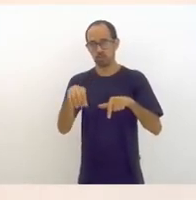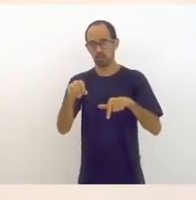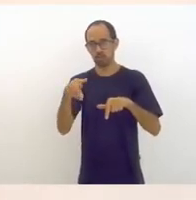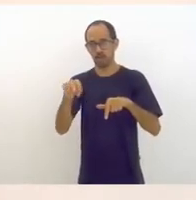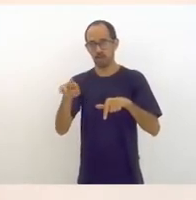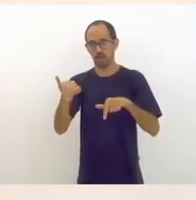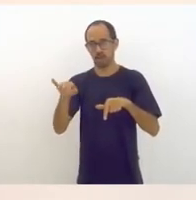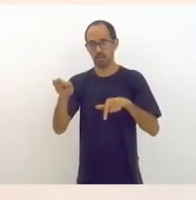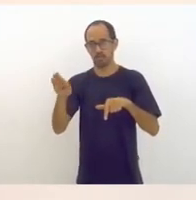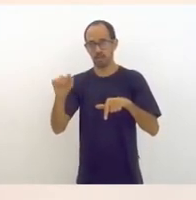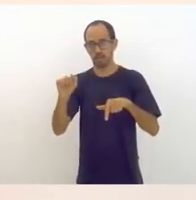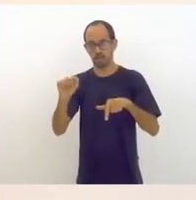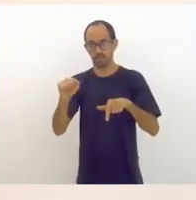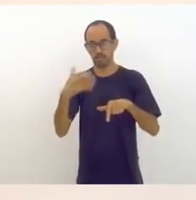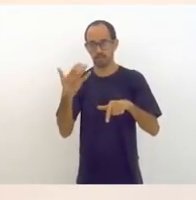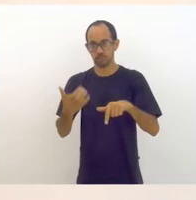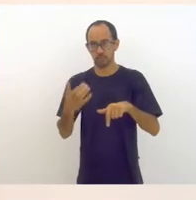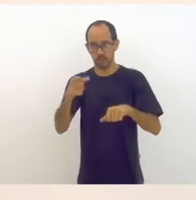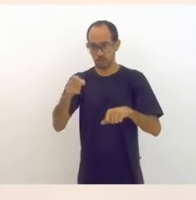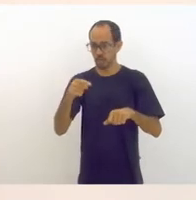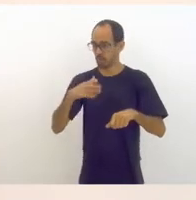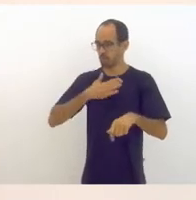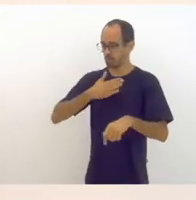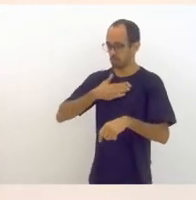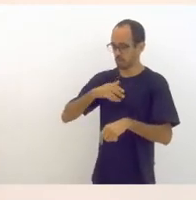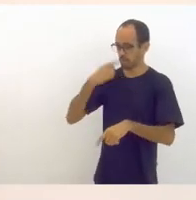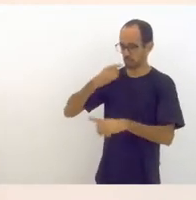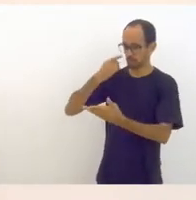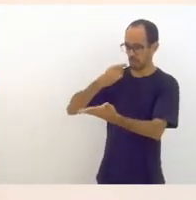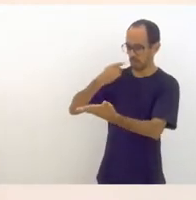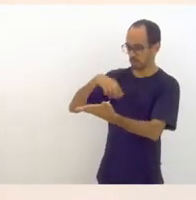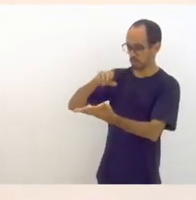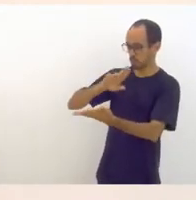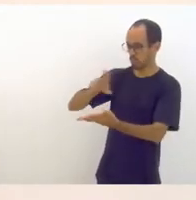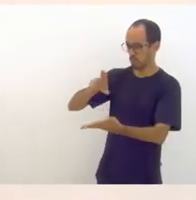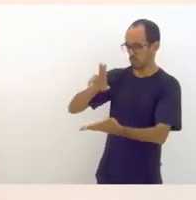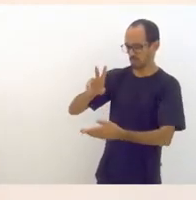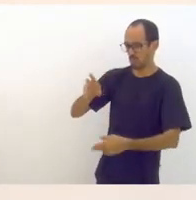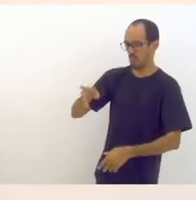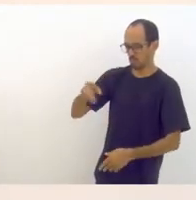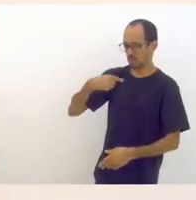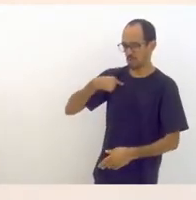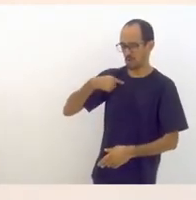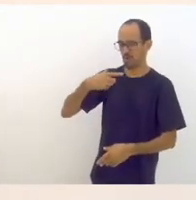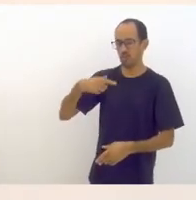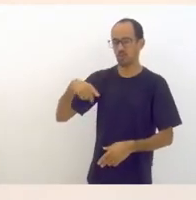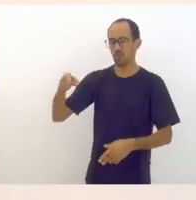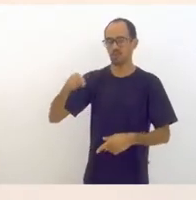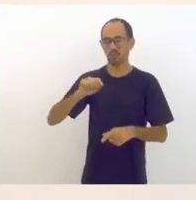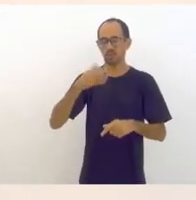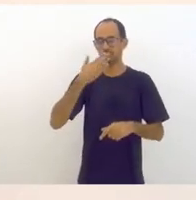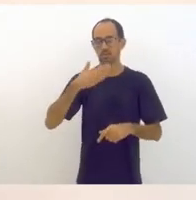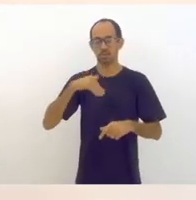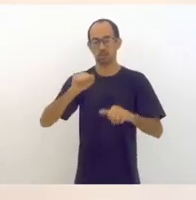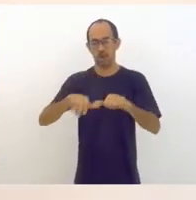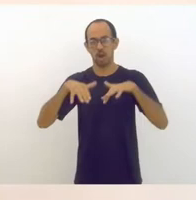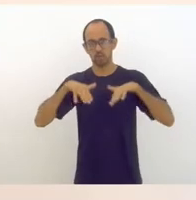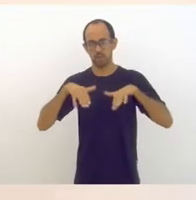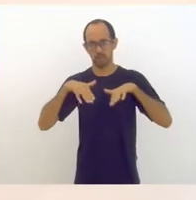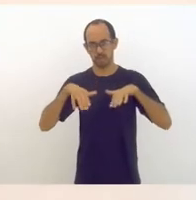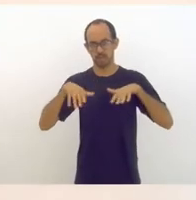solução. O Xará e o Mink disse que pode ter aqui uma forma, e a gente pediu audiência justamente para isso, tá